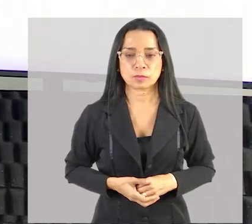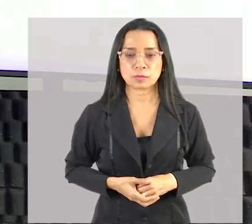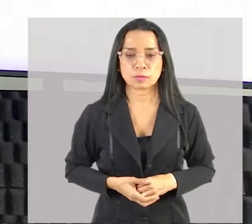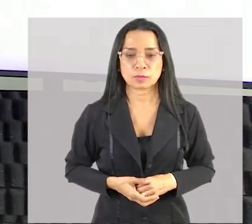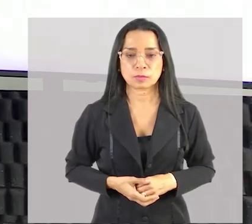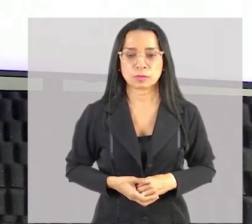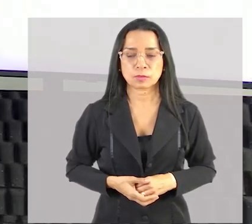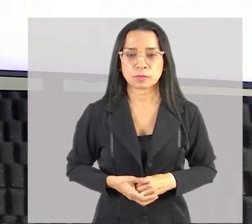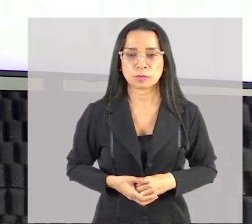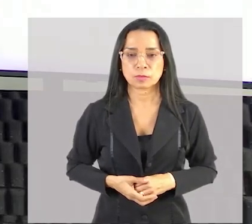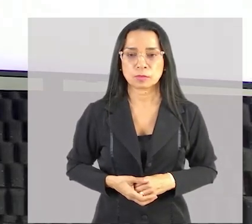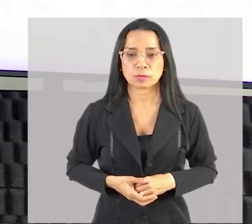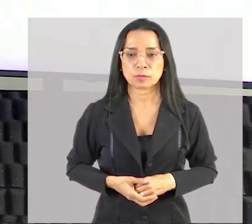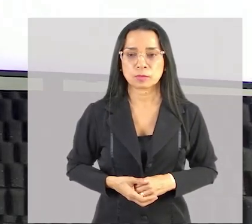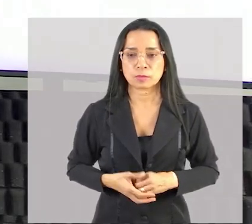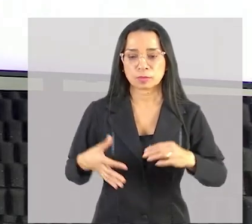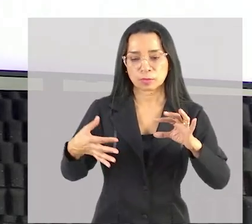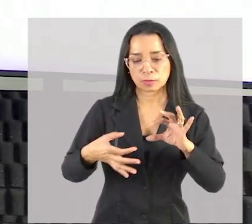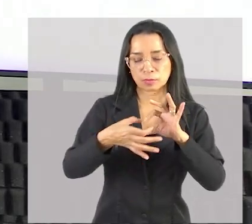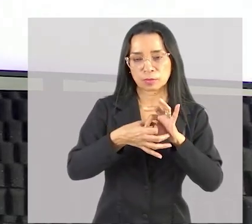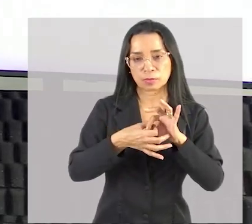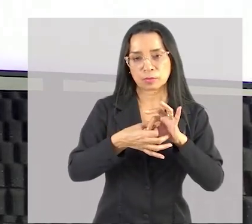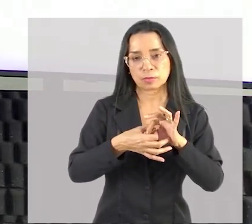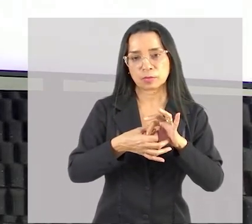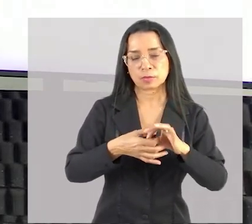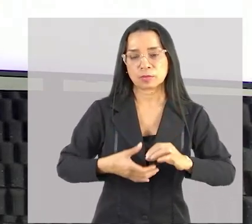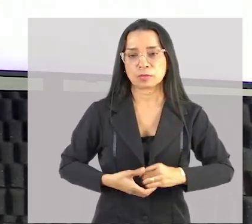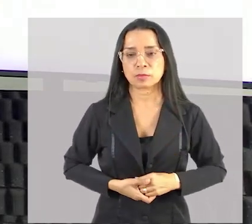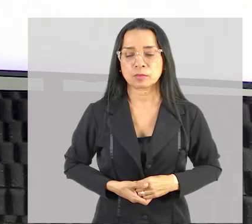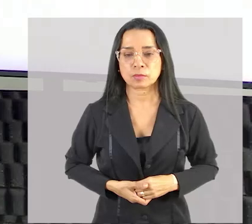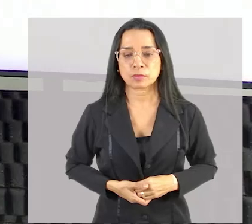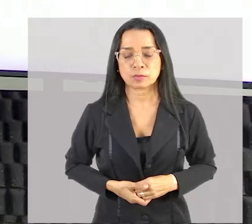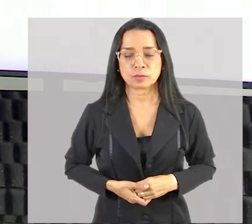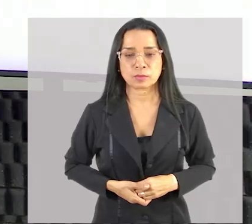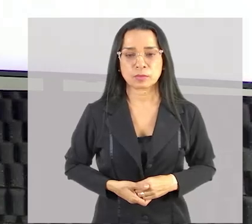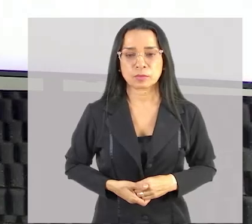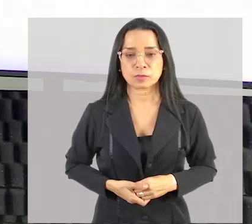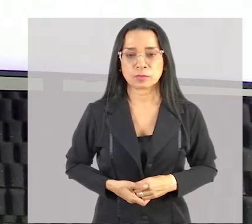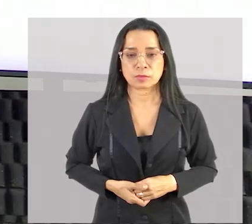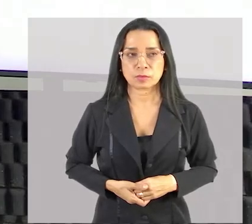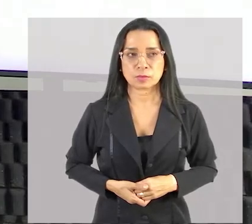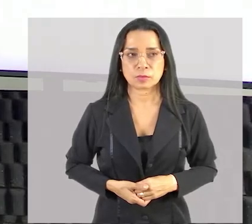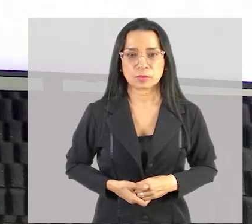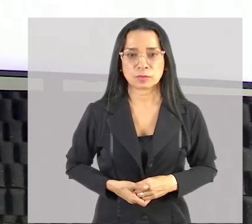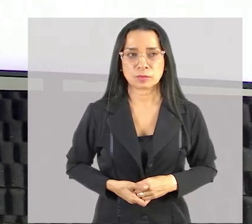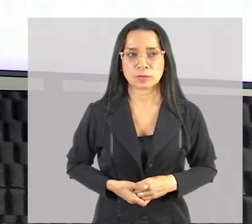boa. E aí você tem que estar ligado. Tem que estar ligado.